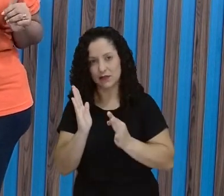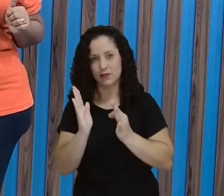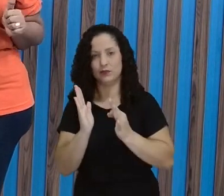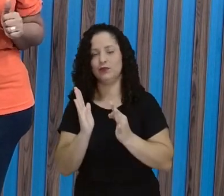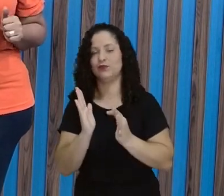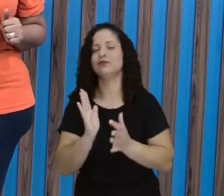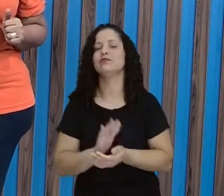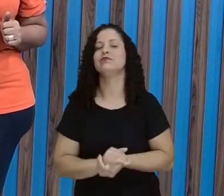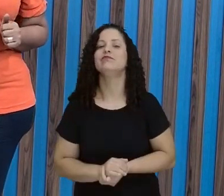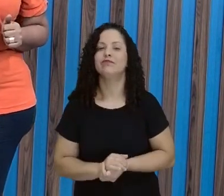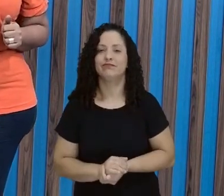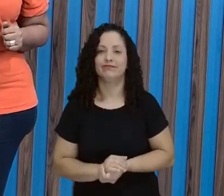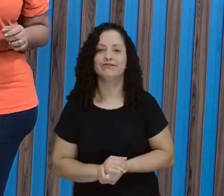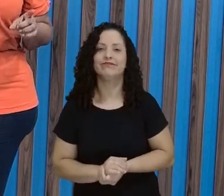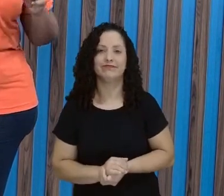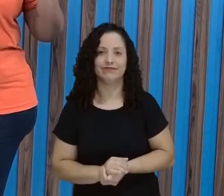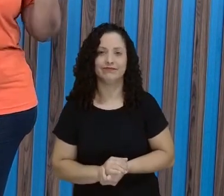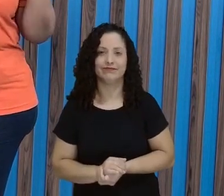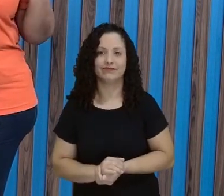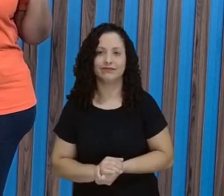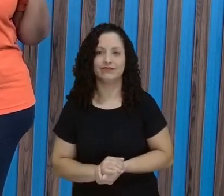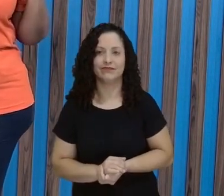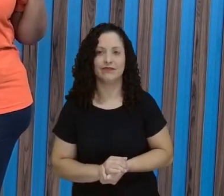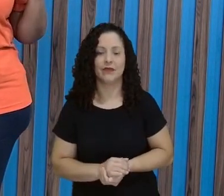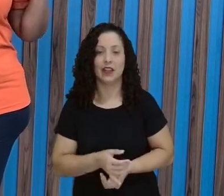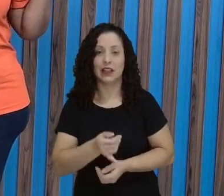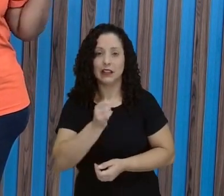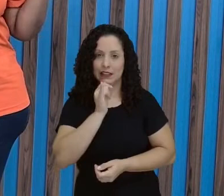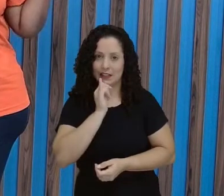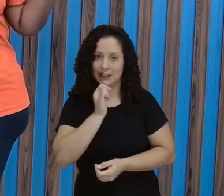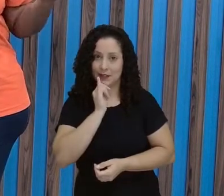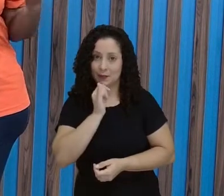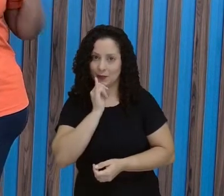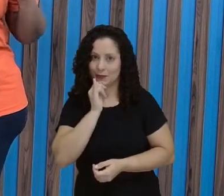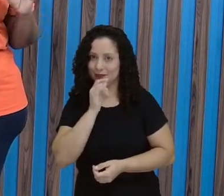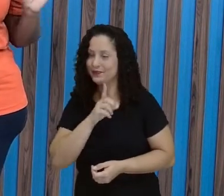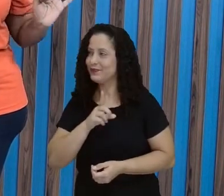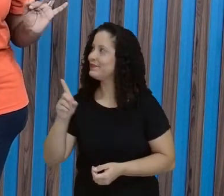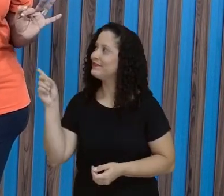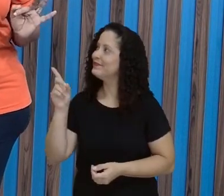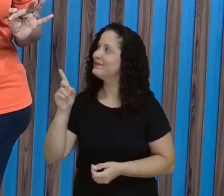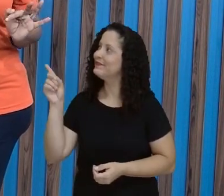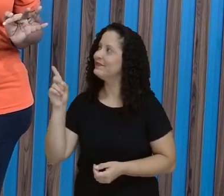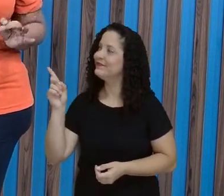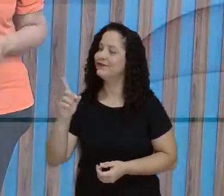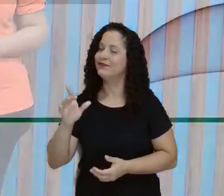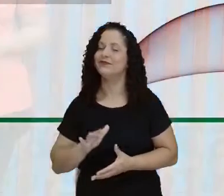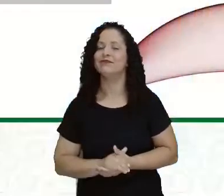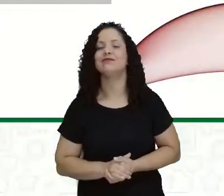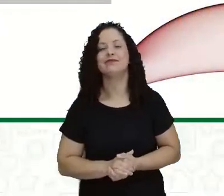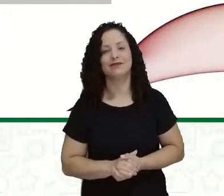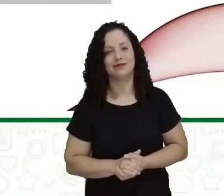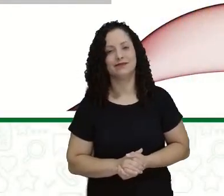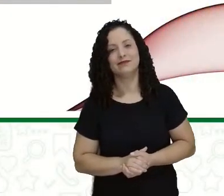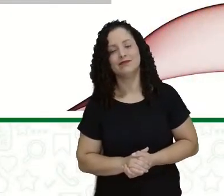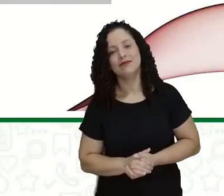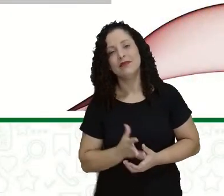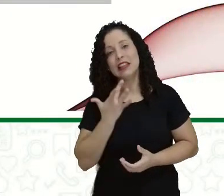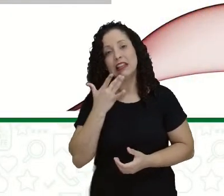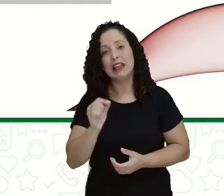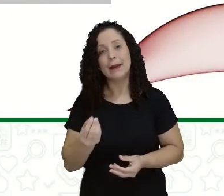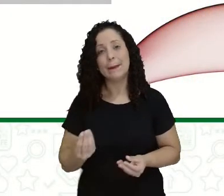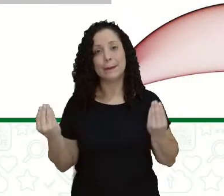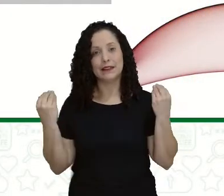da palavra, certo? Eu trouxe um exemplo disso tudo que eu estou falando para vocês. E quem enviou